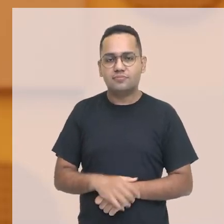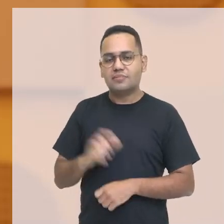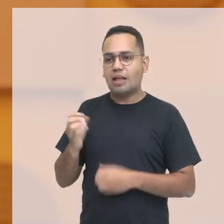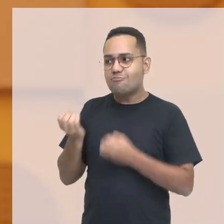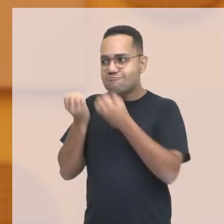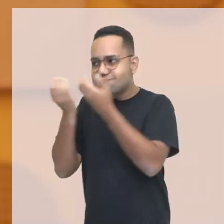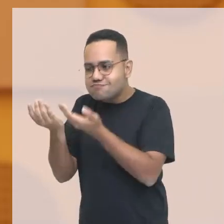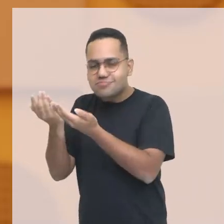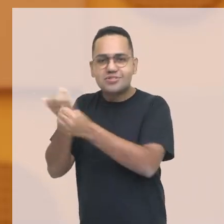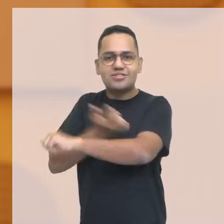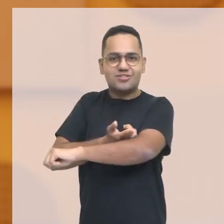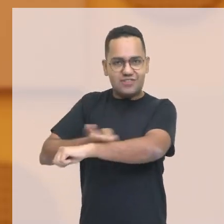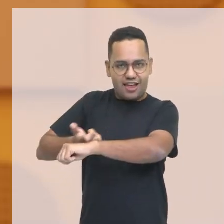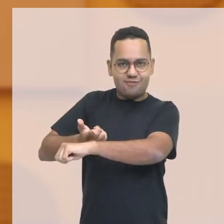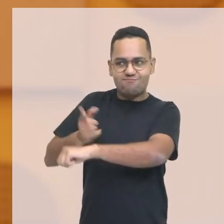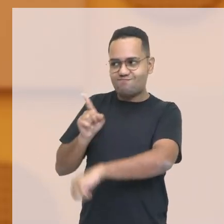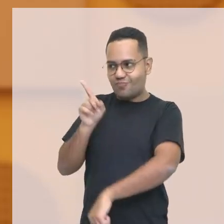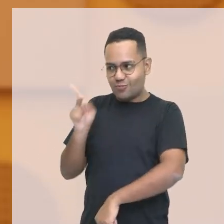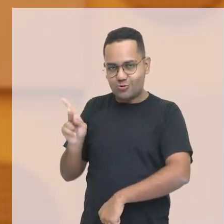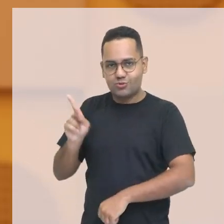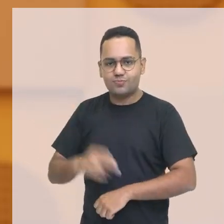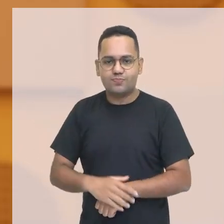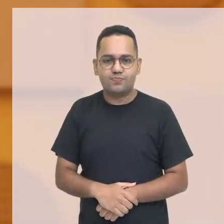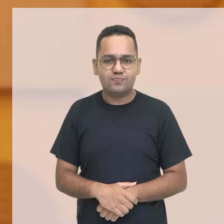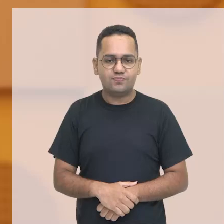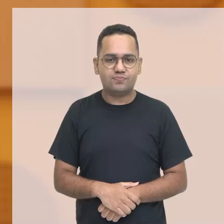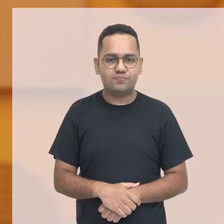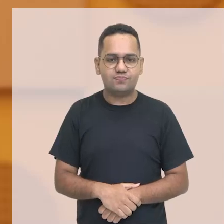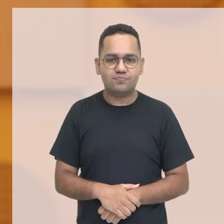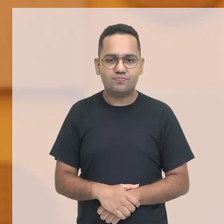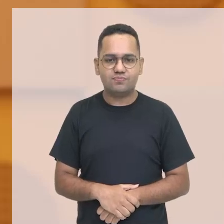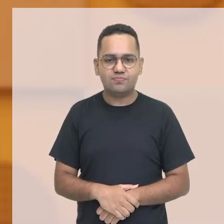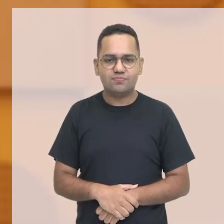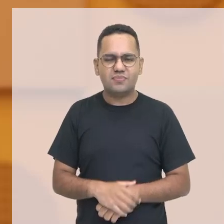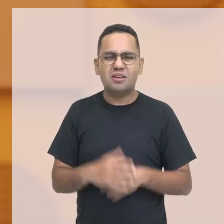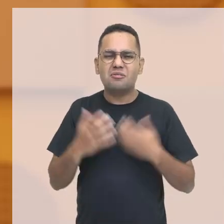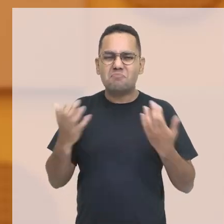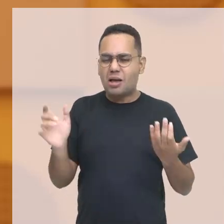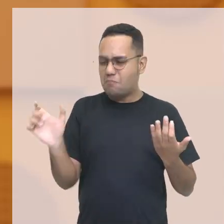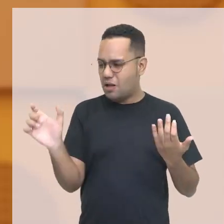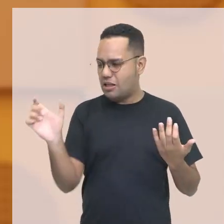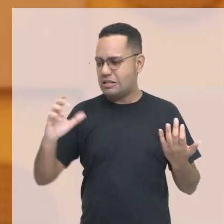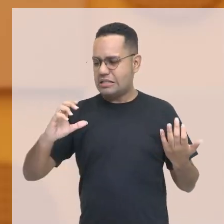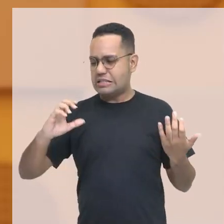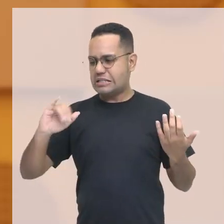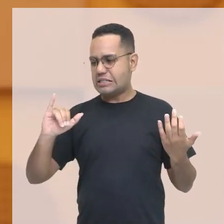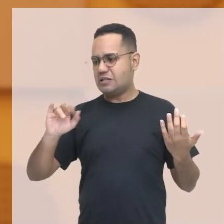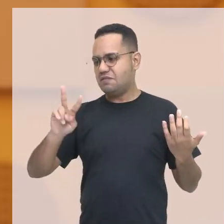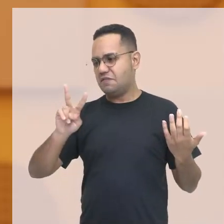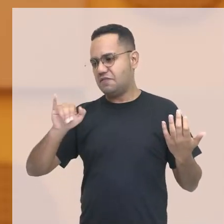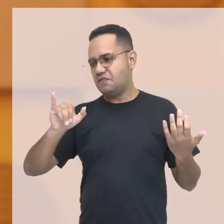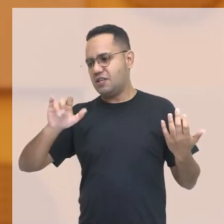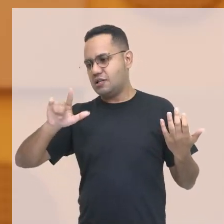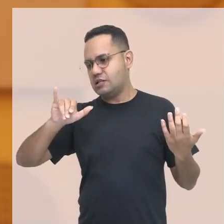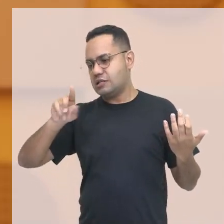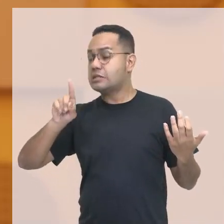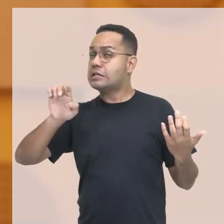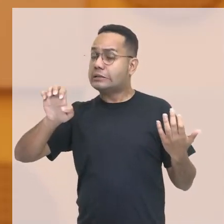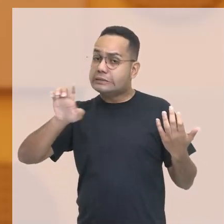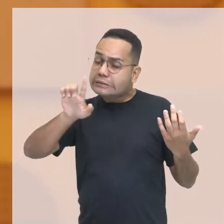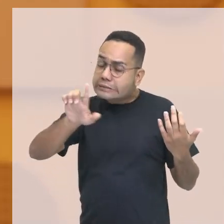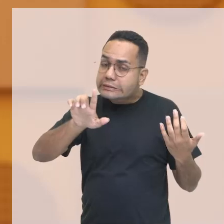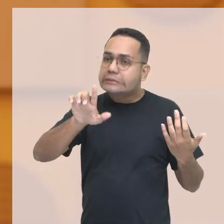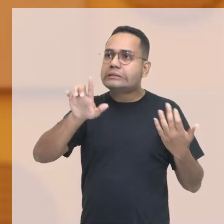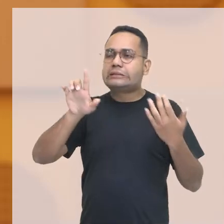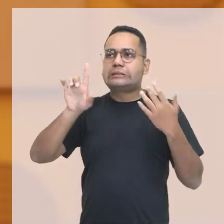civilidade. Beleza, gente? Esse conceito é muito polêmico, tá, gente? O conceito de civilidade, porque ele é